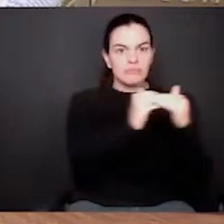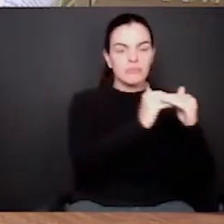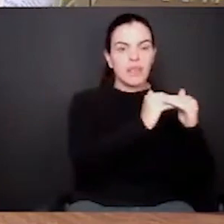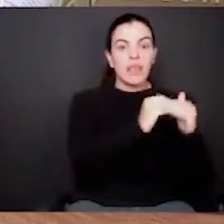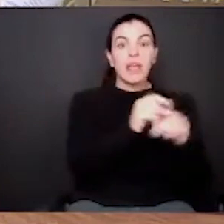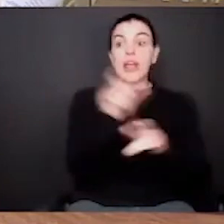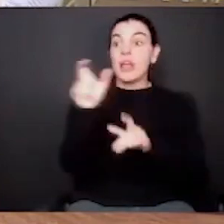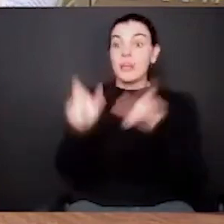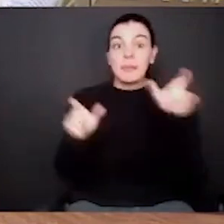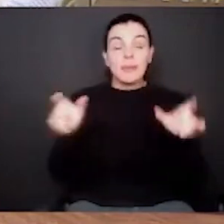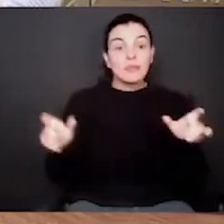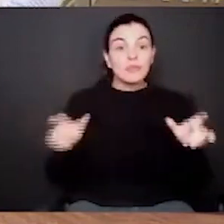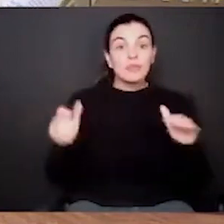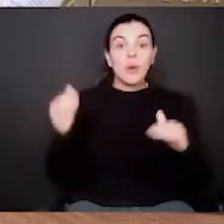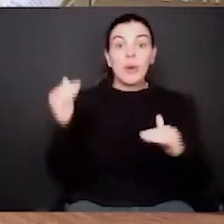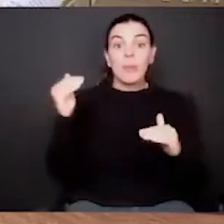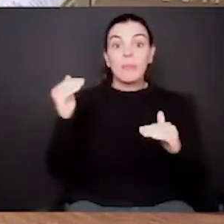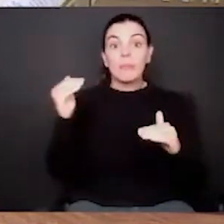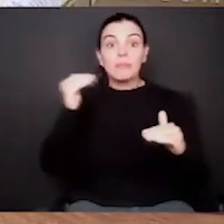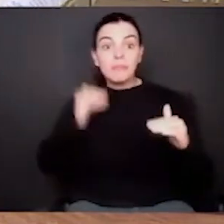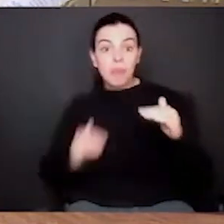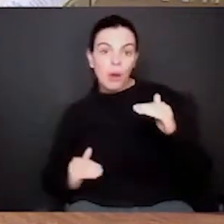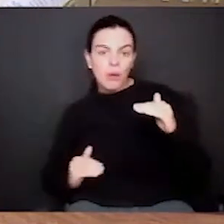possa manter um equilíbrio.